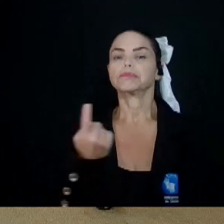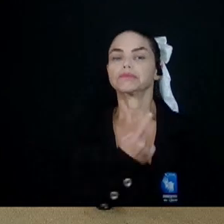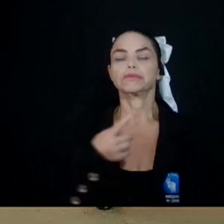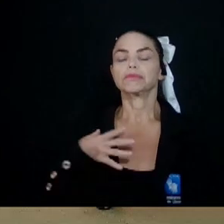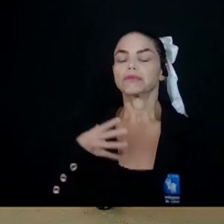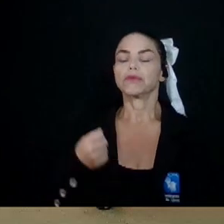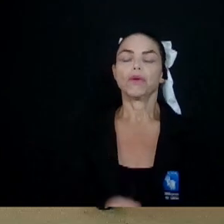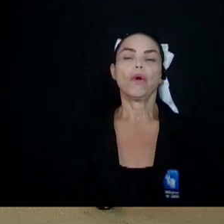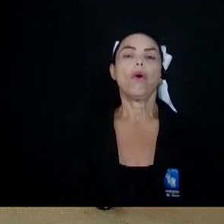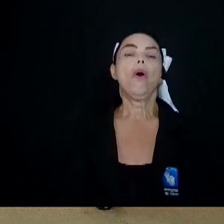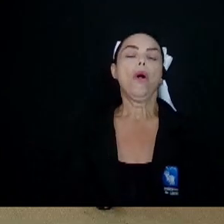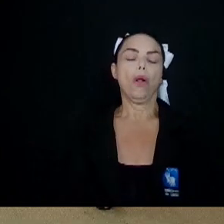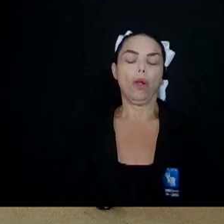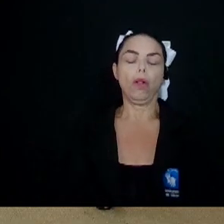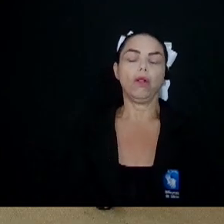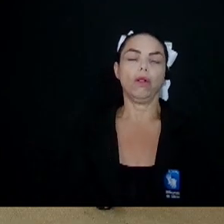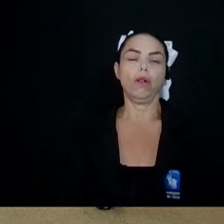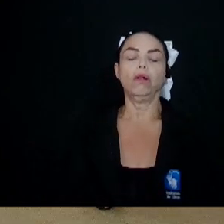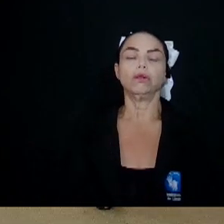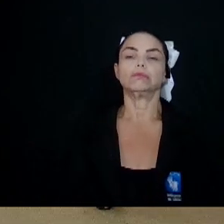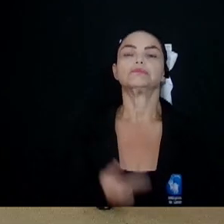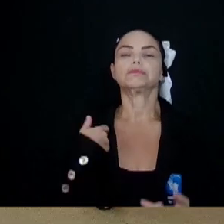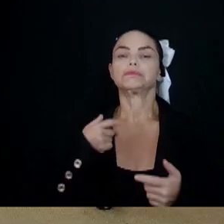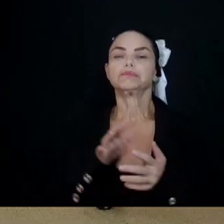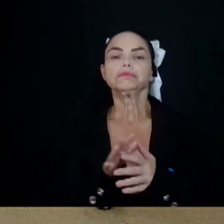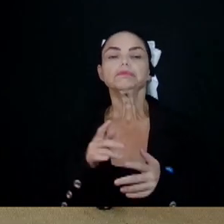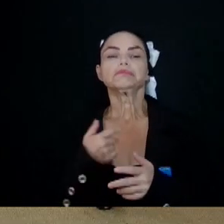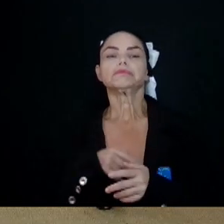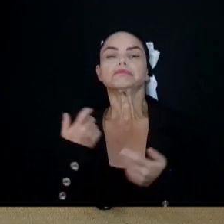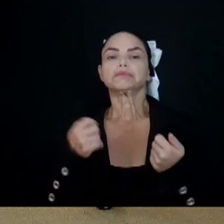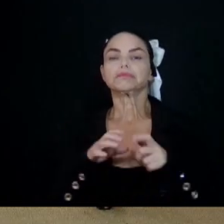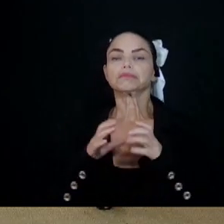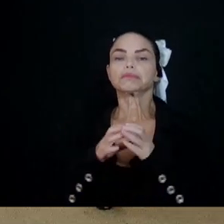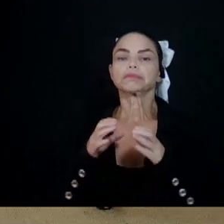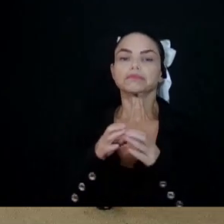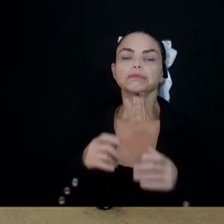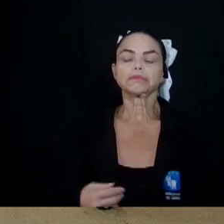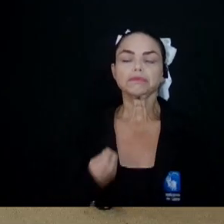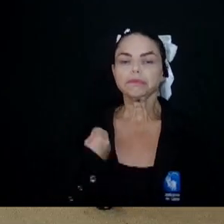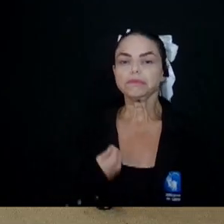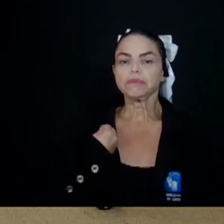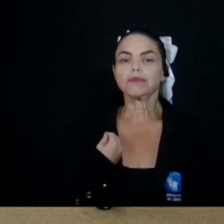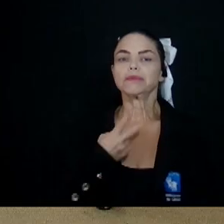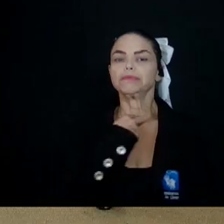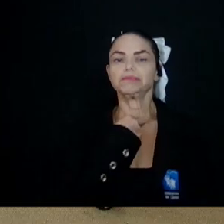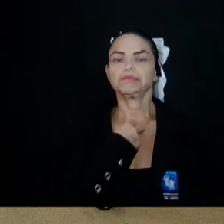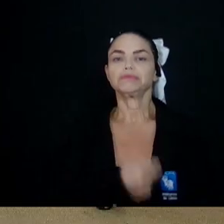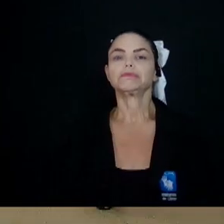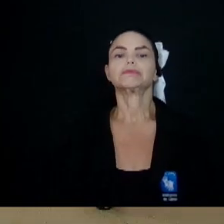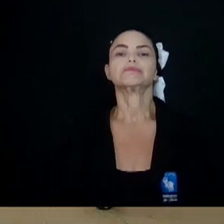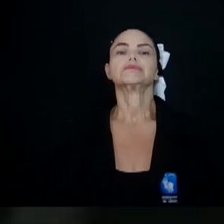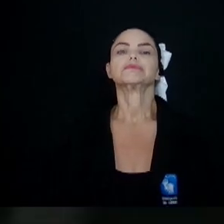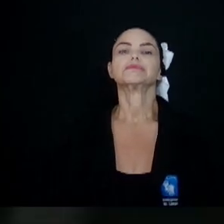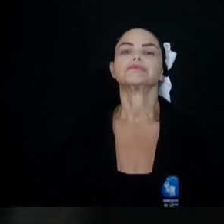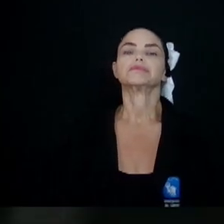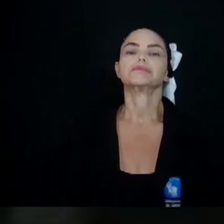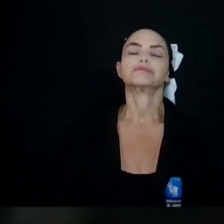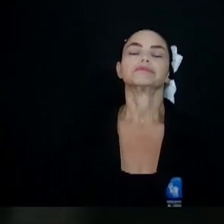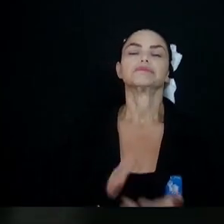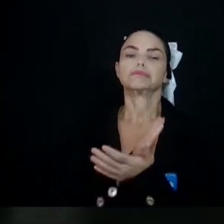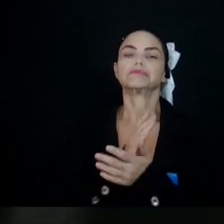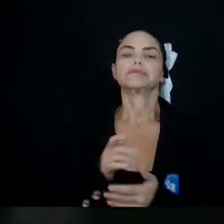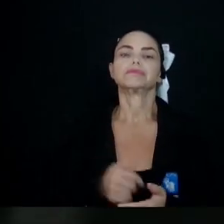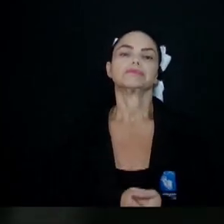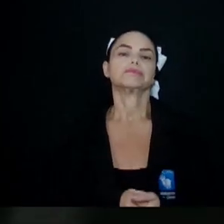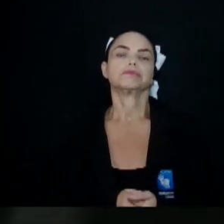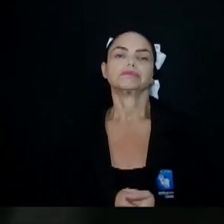gente precisa saber o que essa turminha está fazendo, já que a gente tem uma vida muito corrida, né? Daí algumas pessoas falam assim, mas você